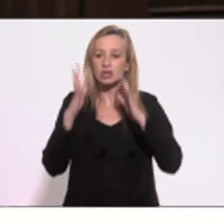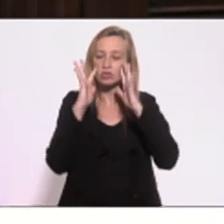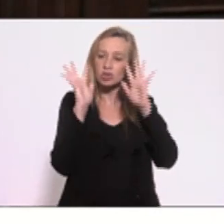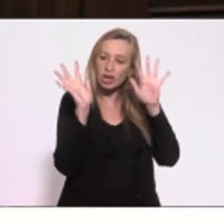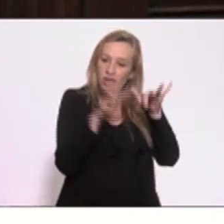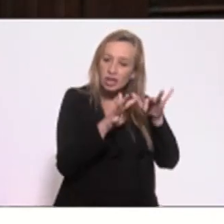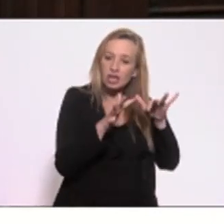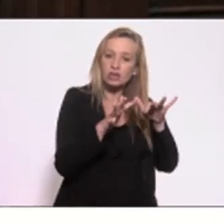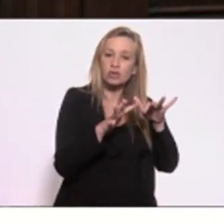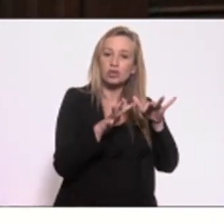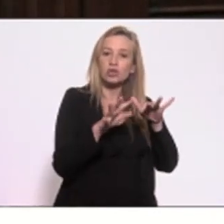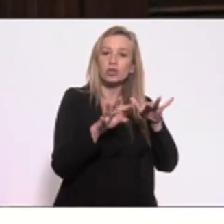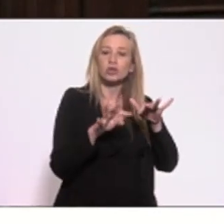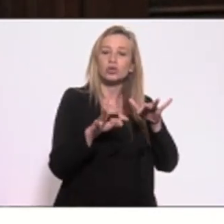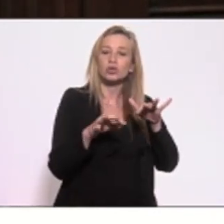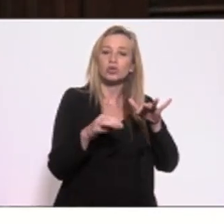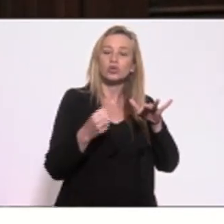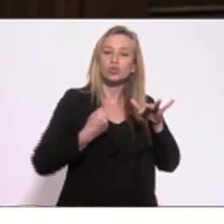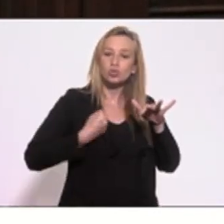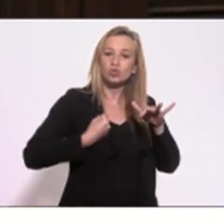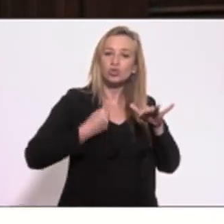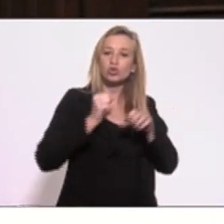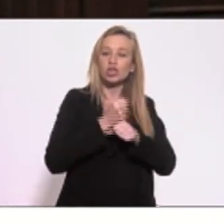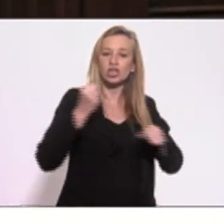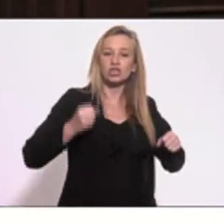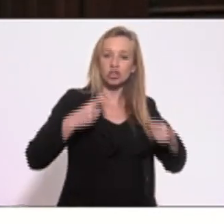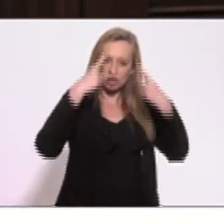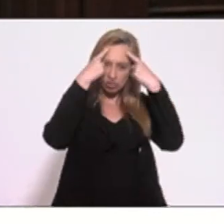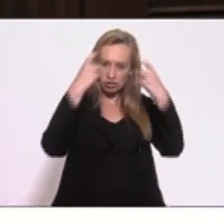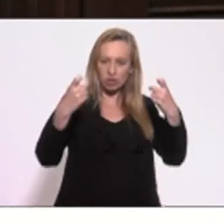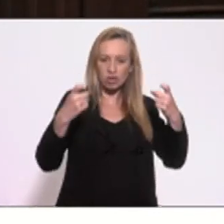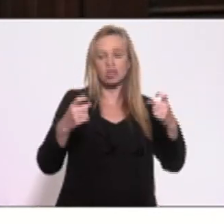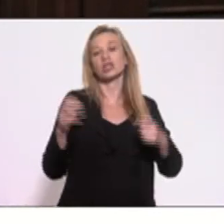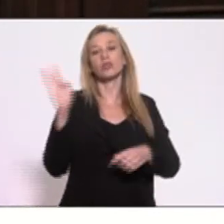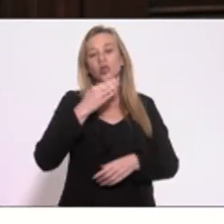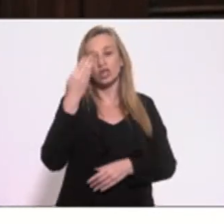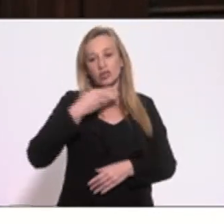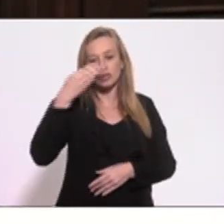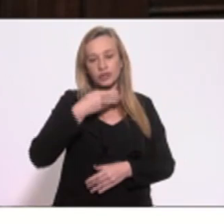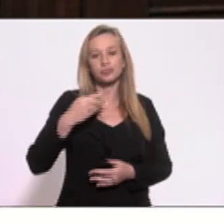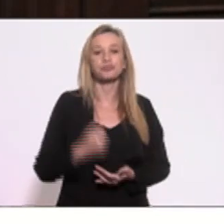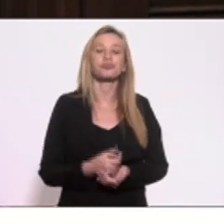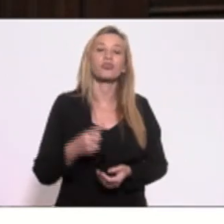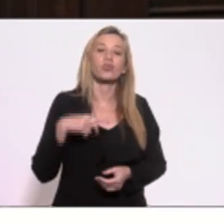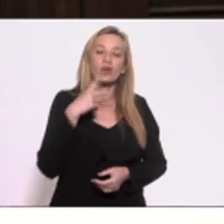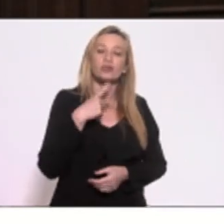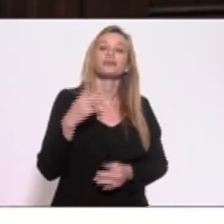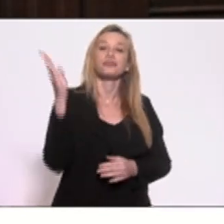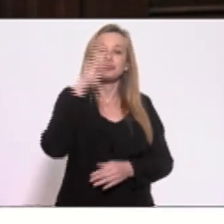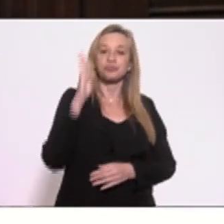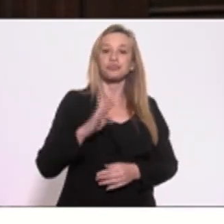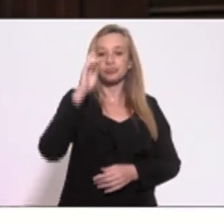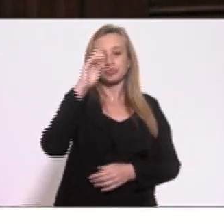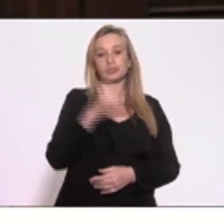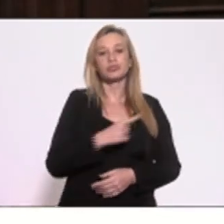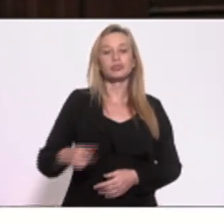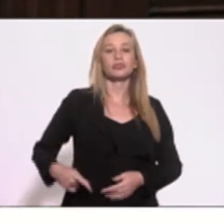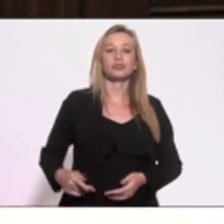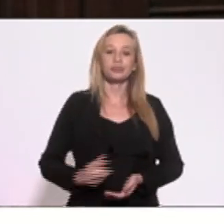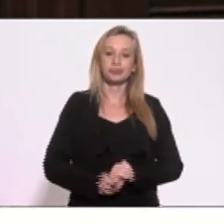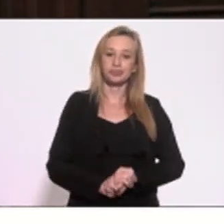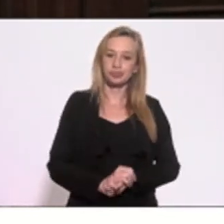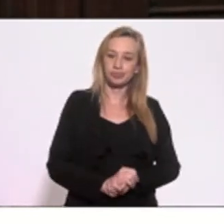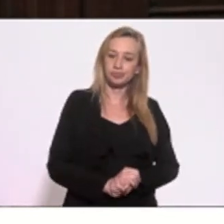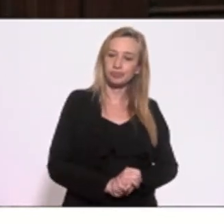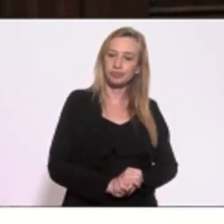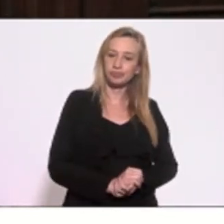atento diante do aumento da violência na Bolívia. E aí, trazendo para o Brasil, senhor presidente,